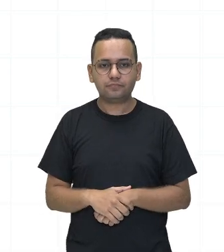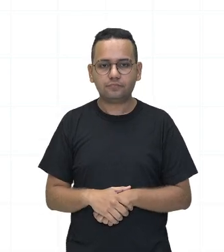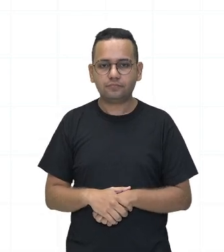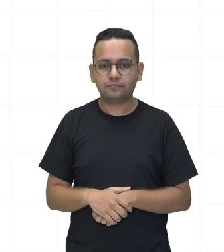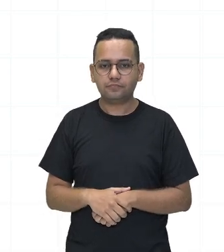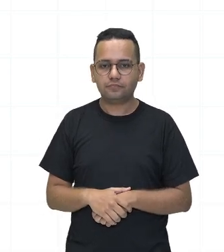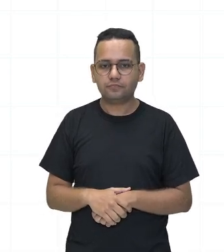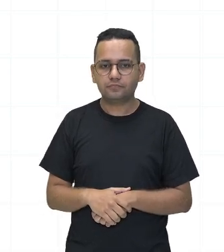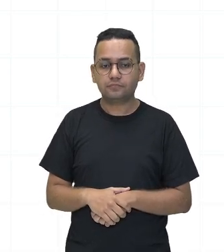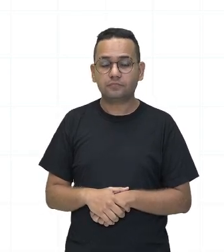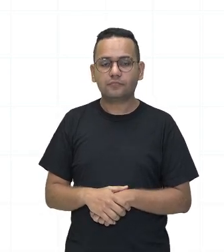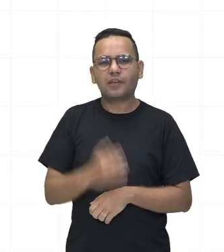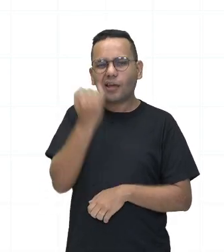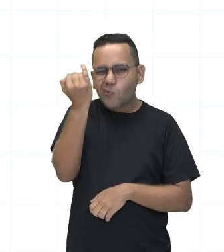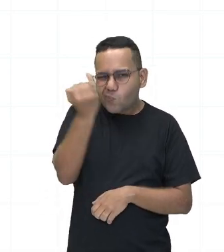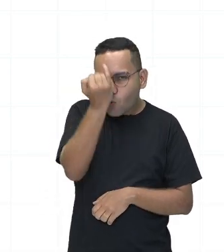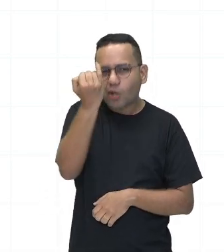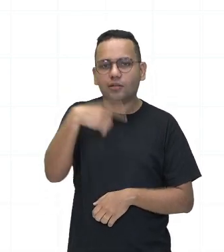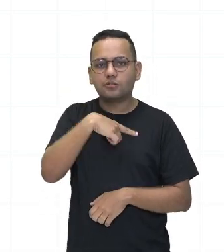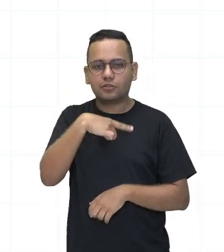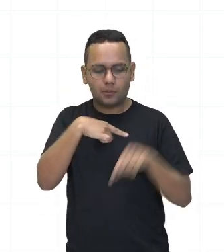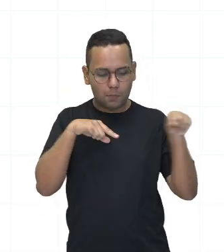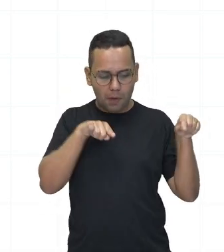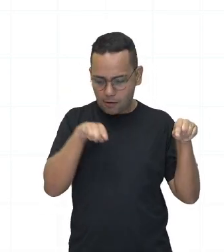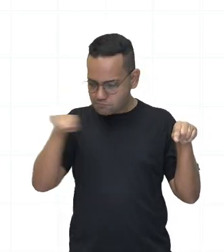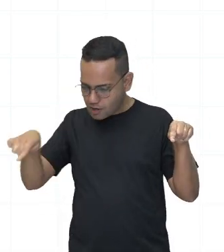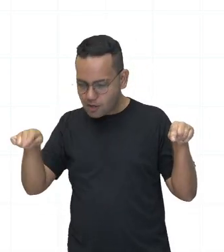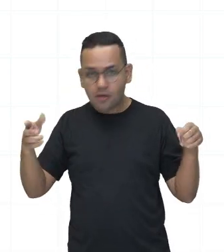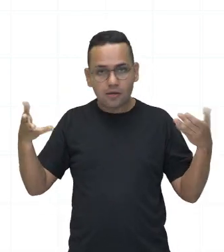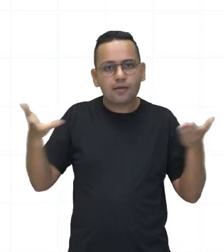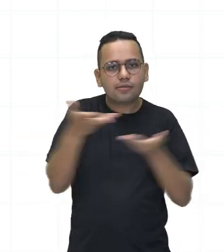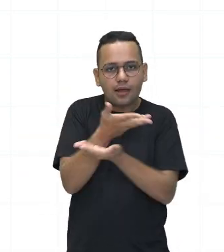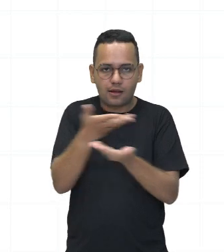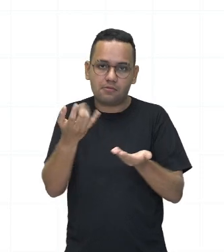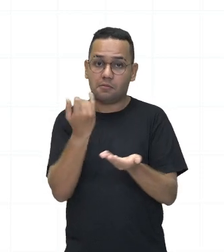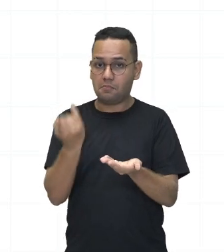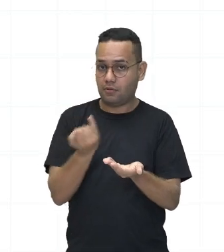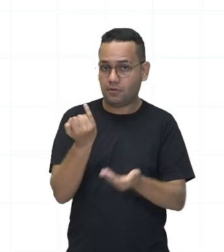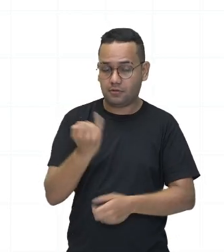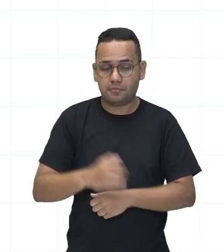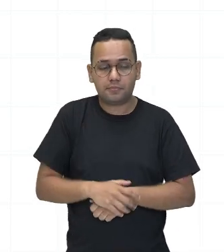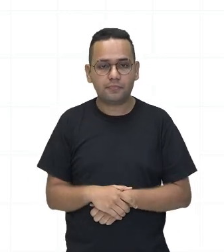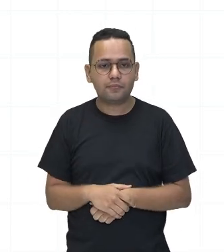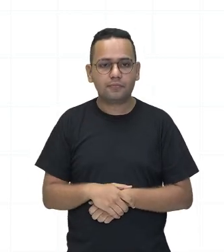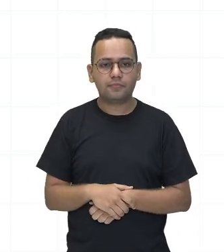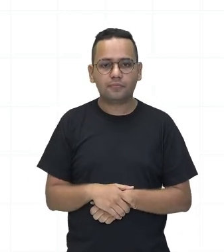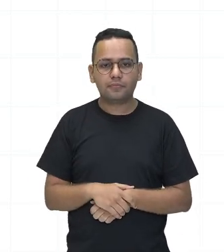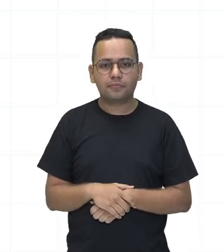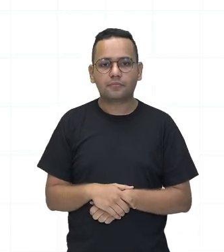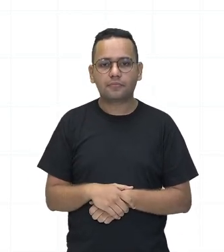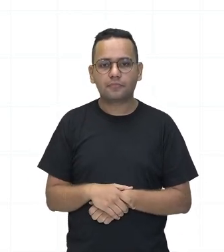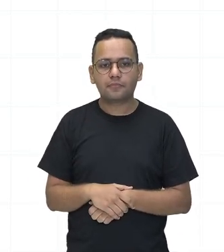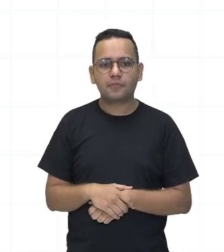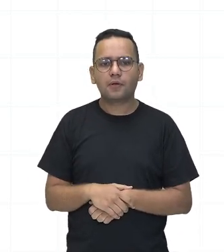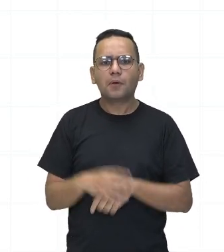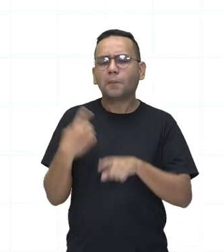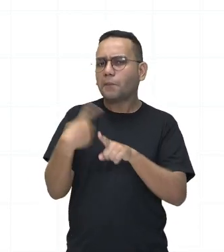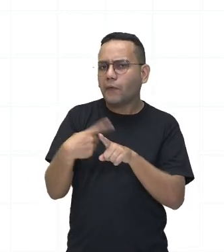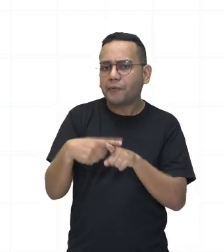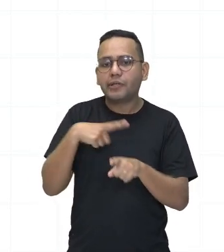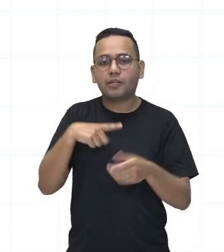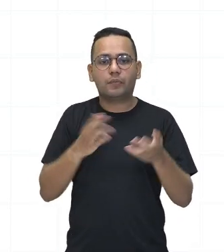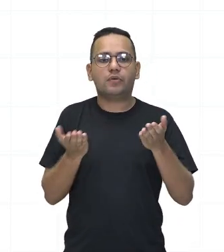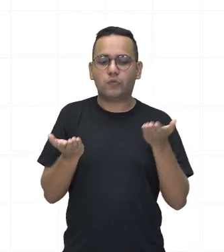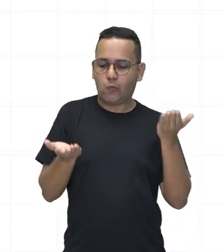dessa interação. Então, a interação entre esses níveis tróficos é essencial para a estabilidade e